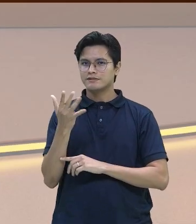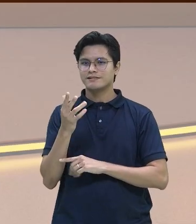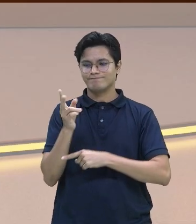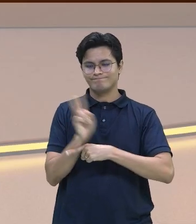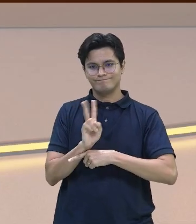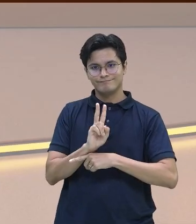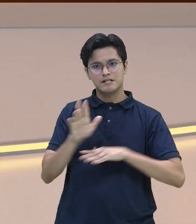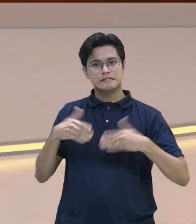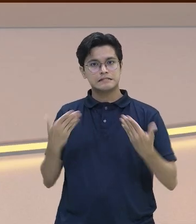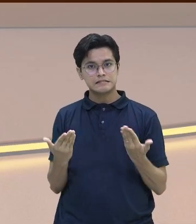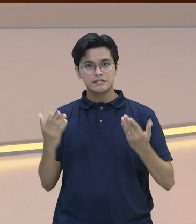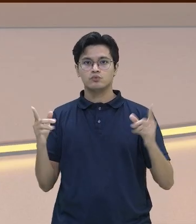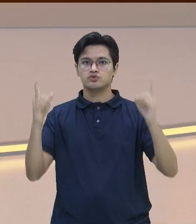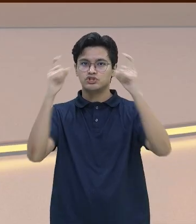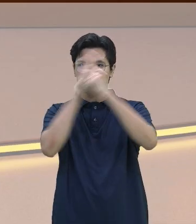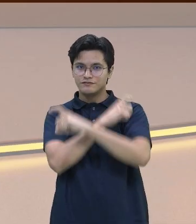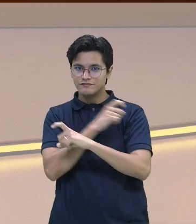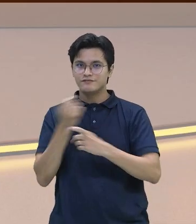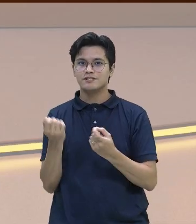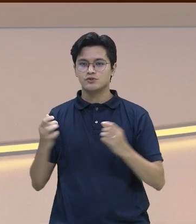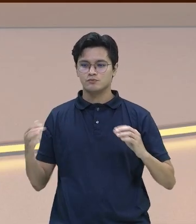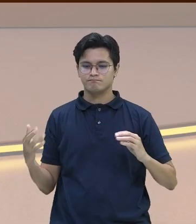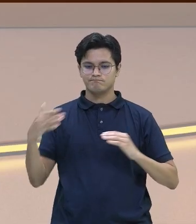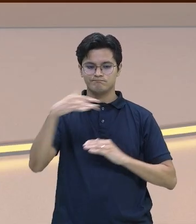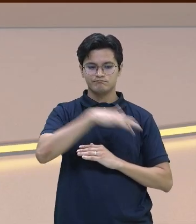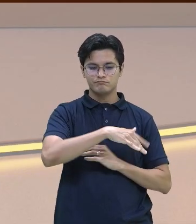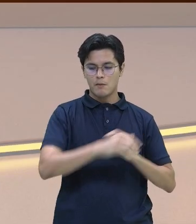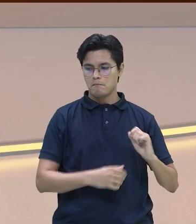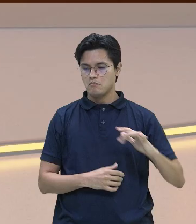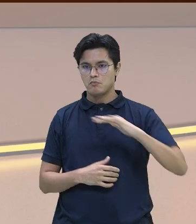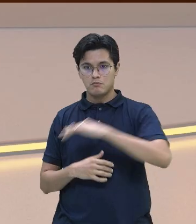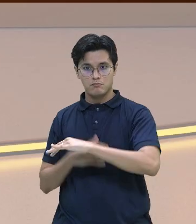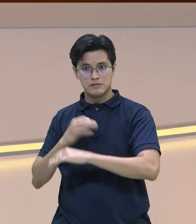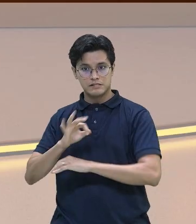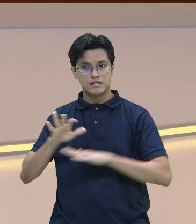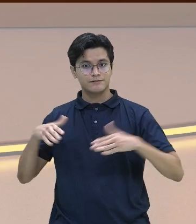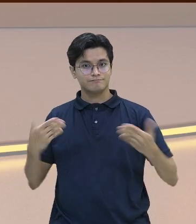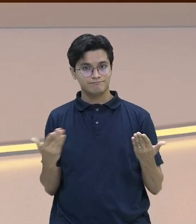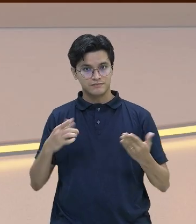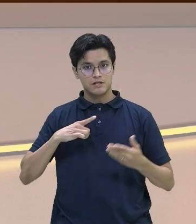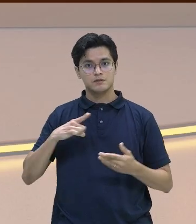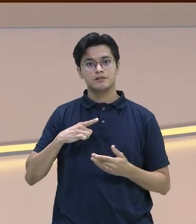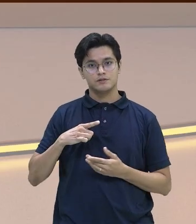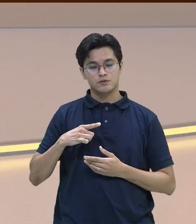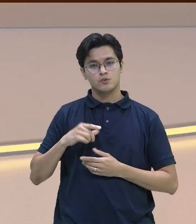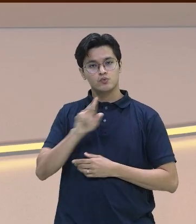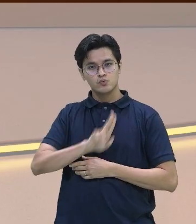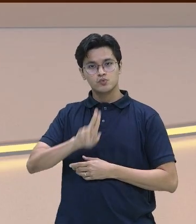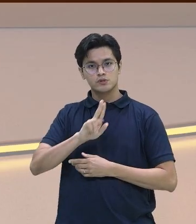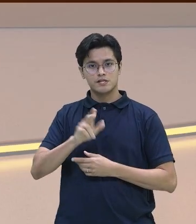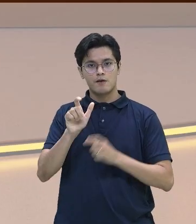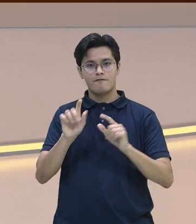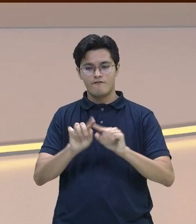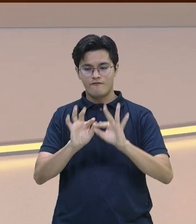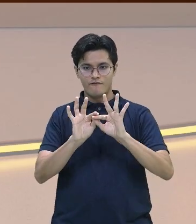virou ali símbolo dessa separação entre os capitalistas e os socialistas, certo? Uma